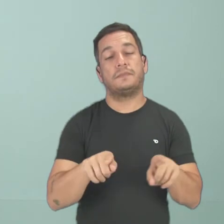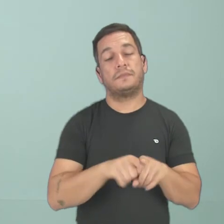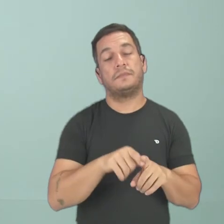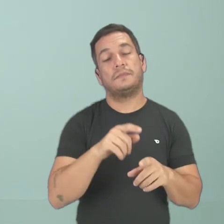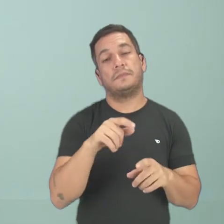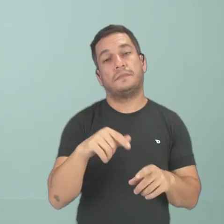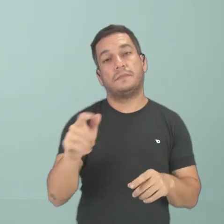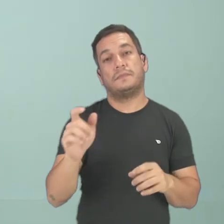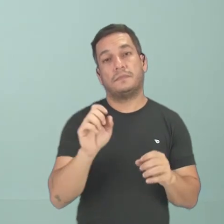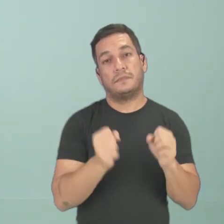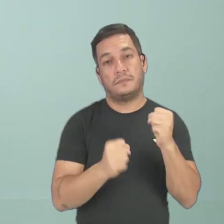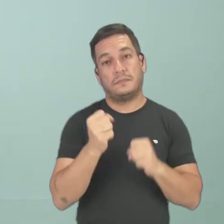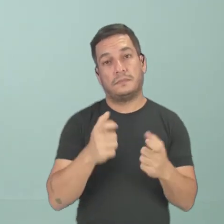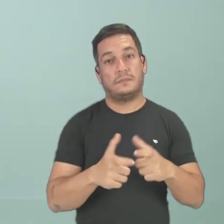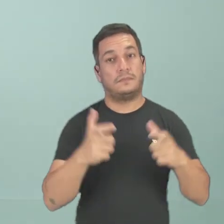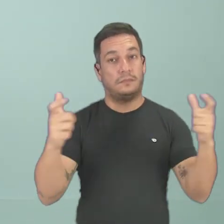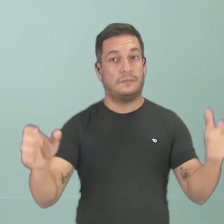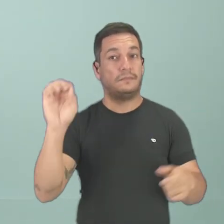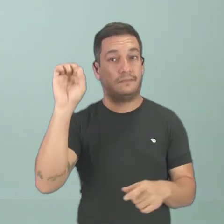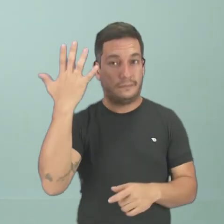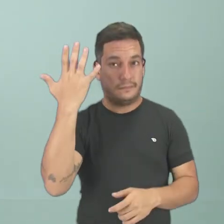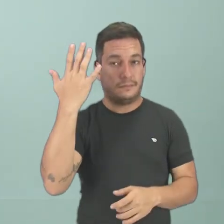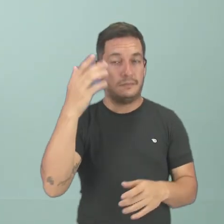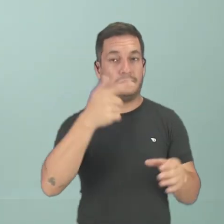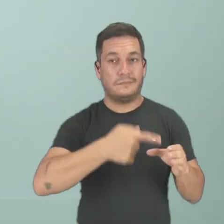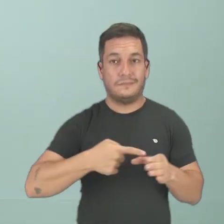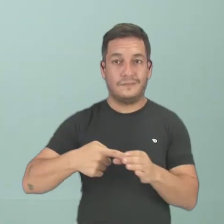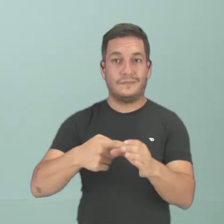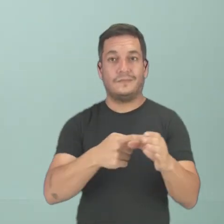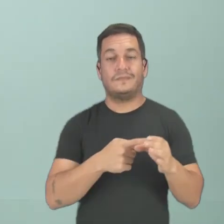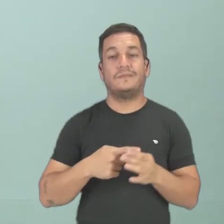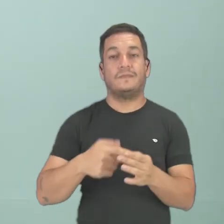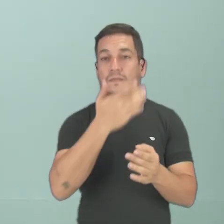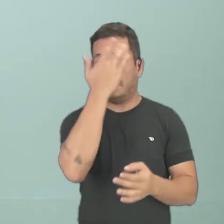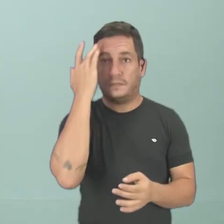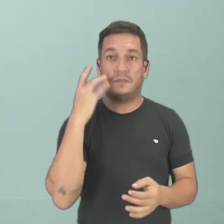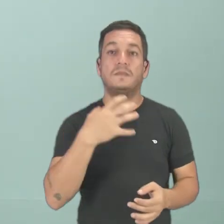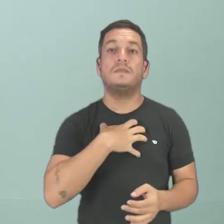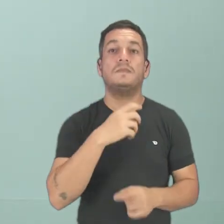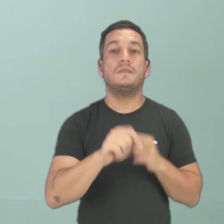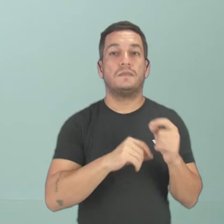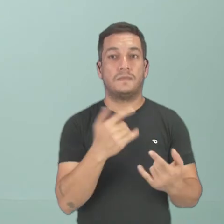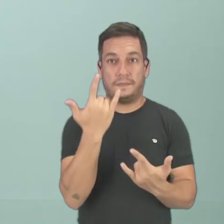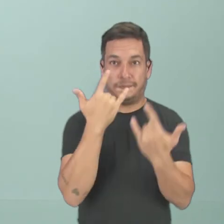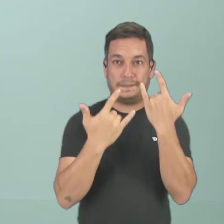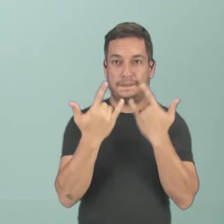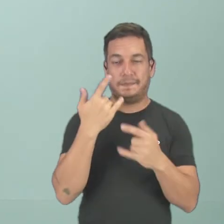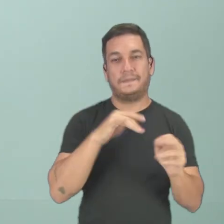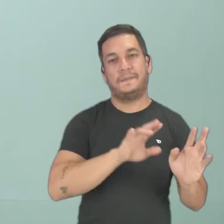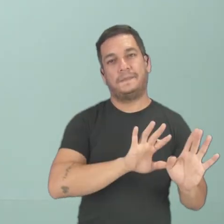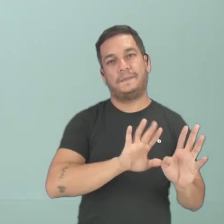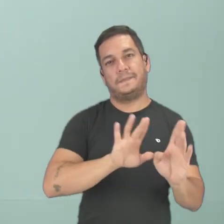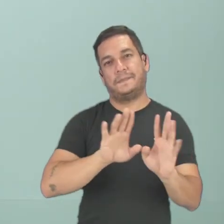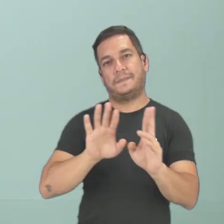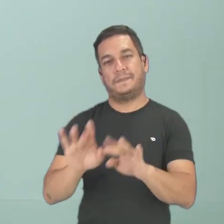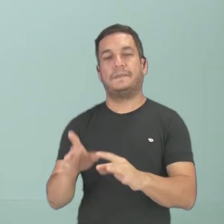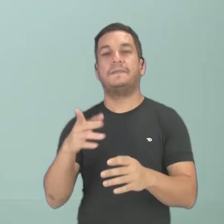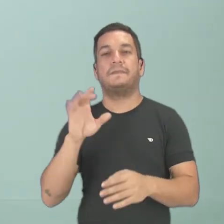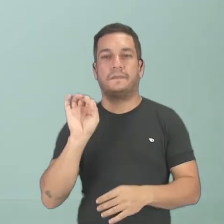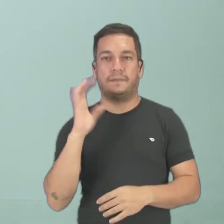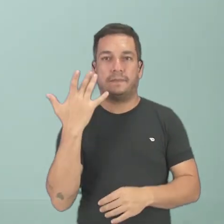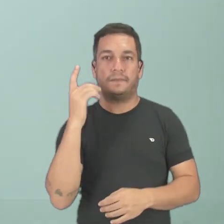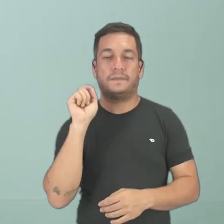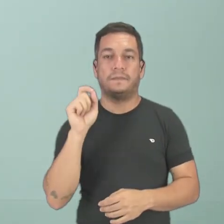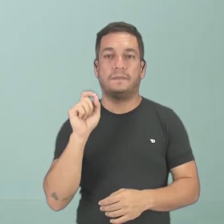processo de industrialização acontecendo dentro das cidades, as pessoas sentiam-se atraídas. E aí foi o que